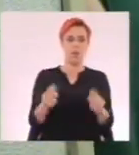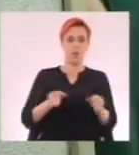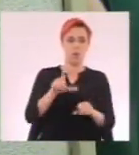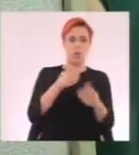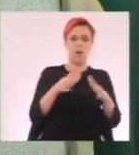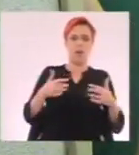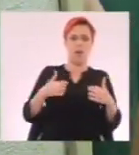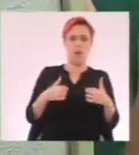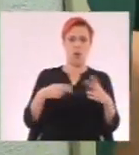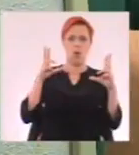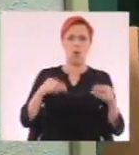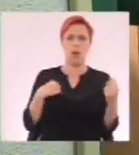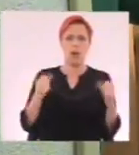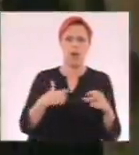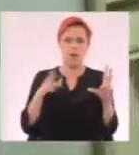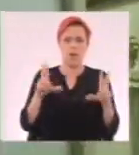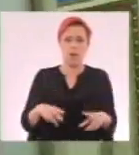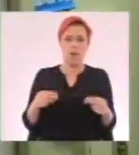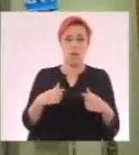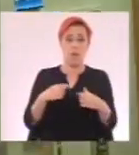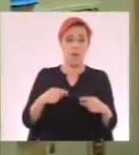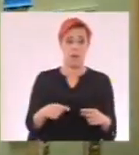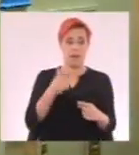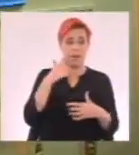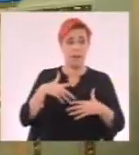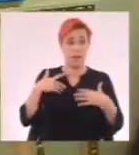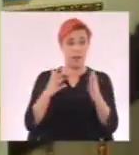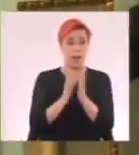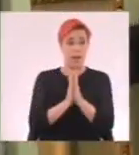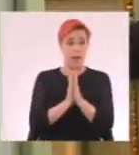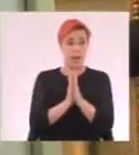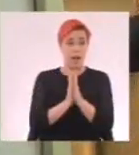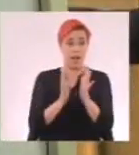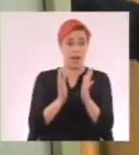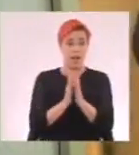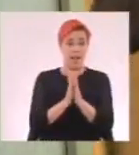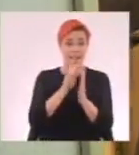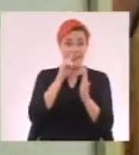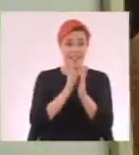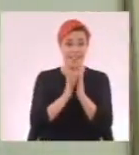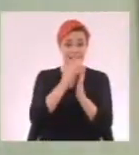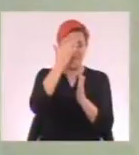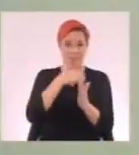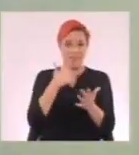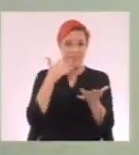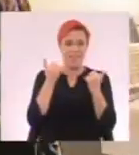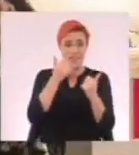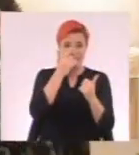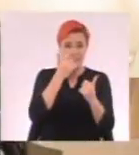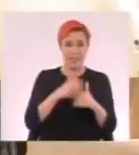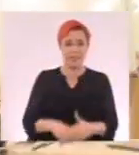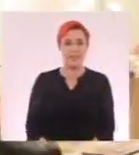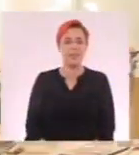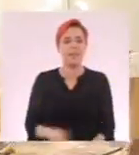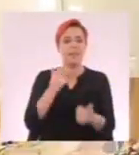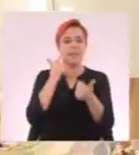estreita. Eu não. Nada, zero. Eu? Nunca. Isto está a ser emocionante. Ai, ai, olha para cá está, meu Deus, venham ver. Bem-vindos